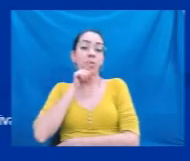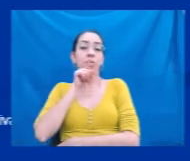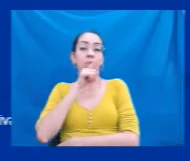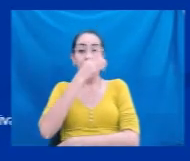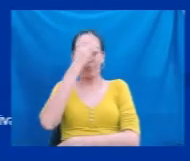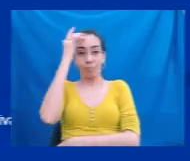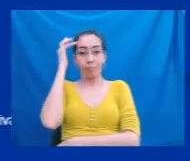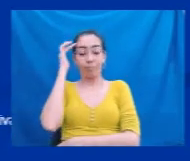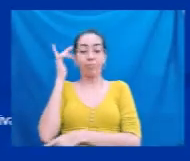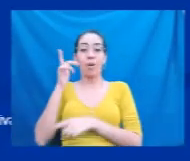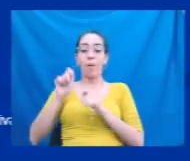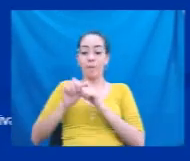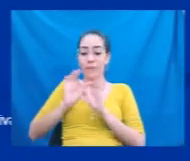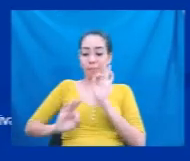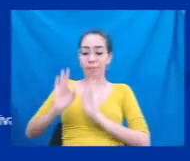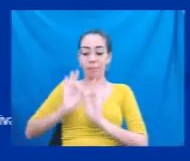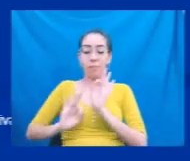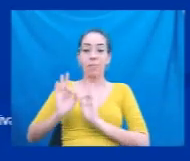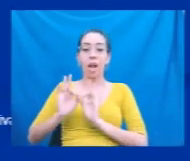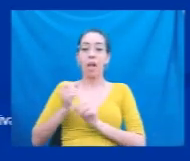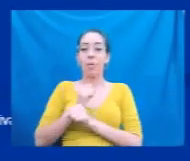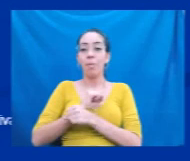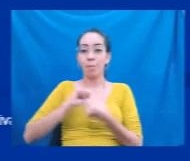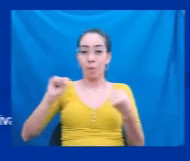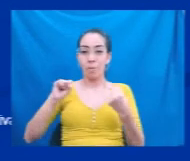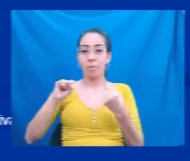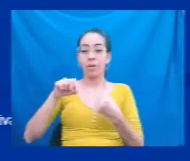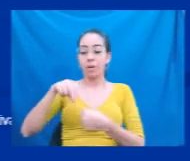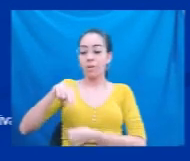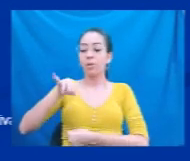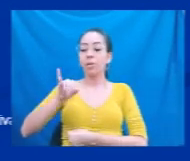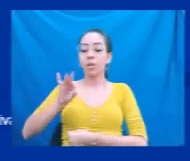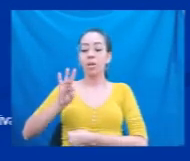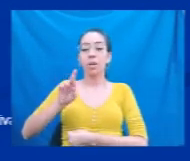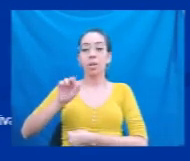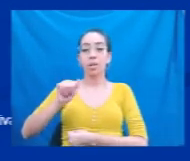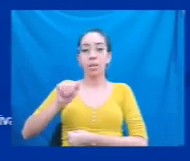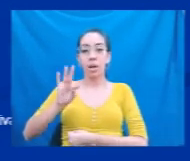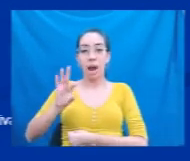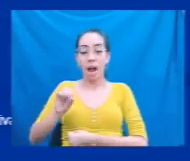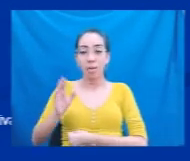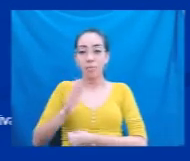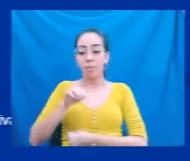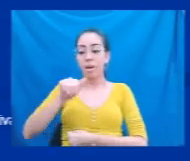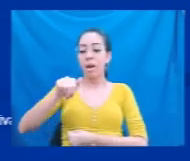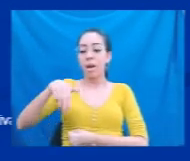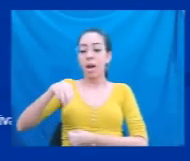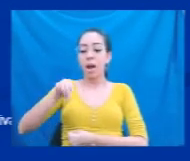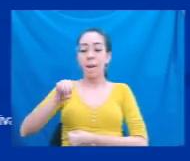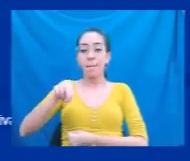nitrato de amônio e acabou resultando na morte de 168 pessoas e ferindo outras 700.